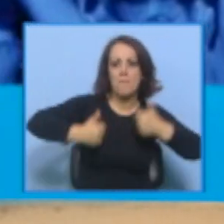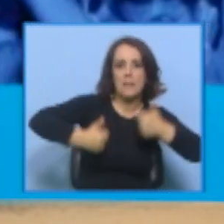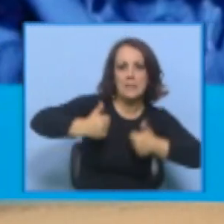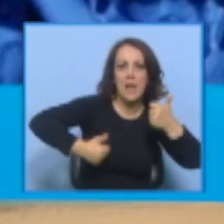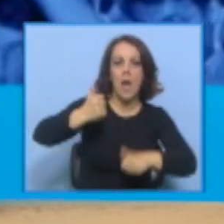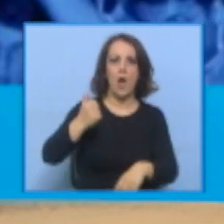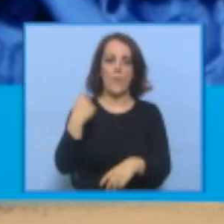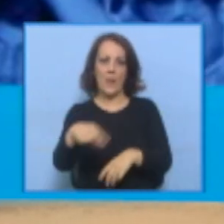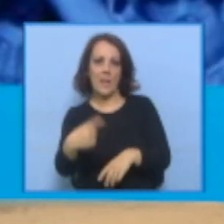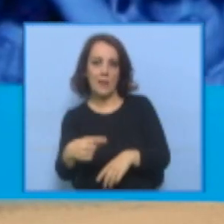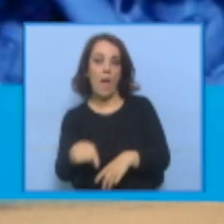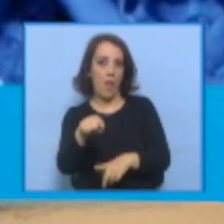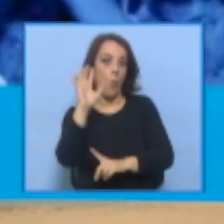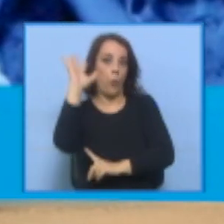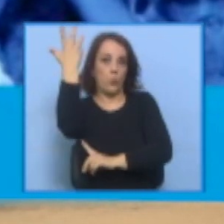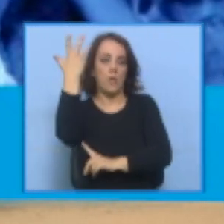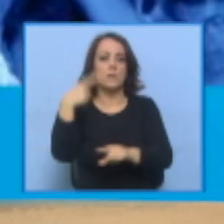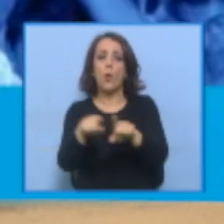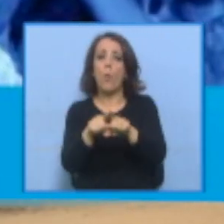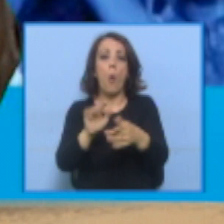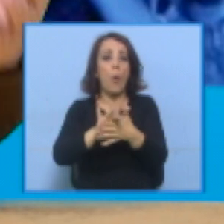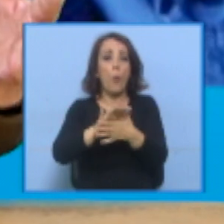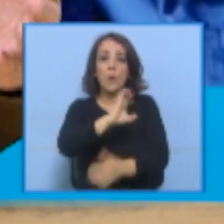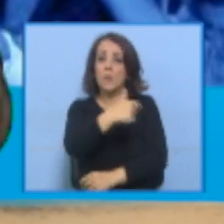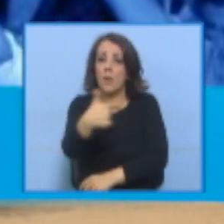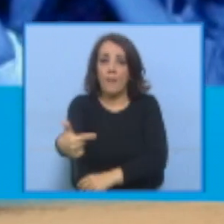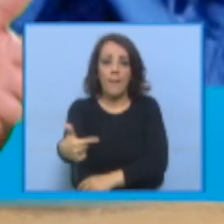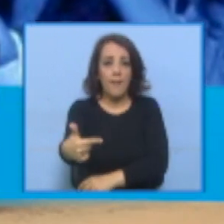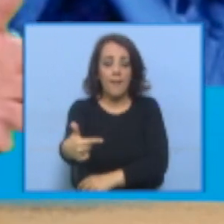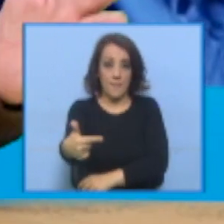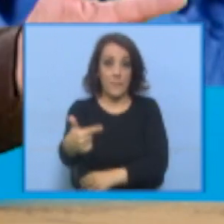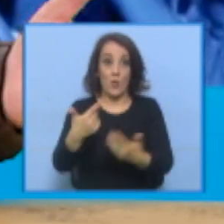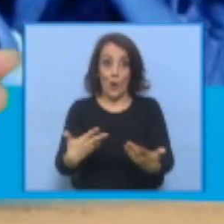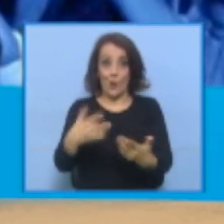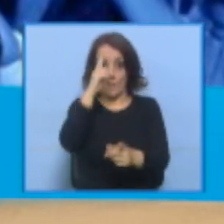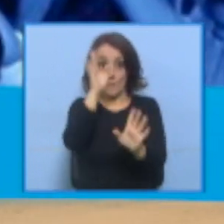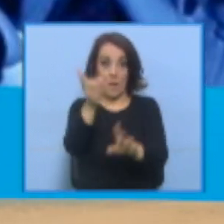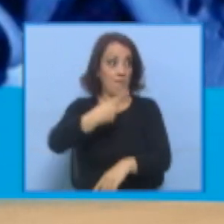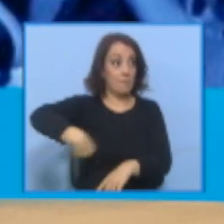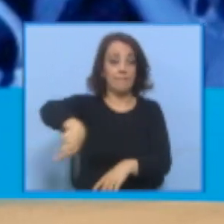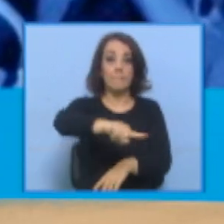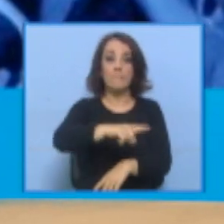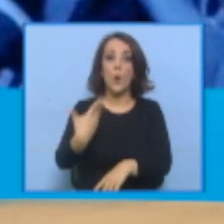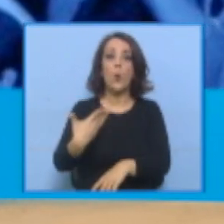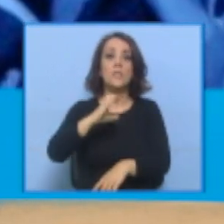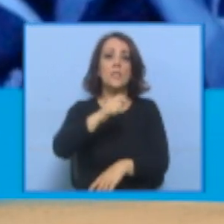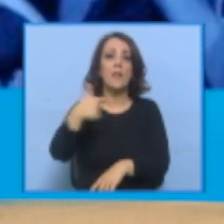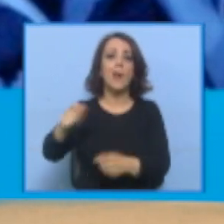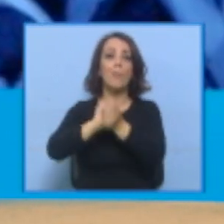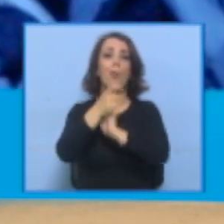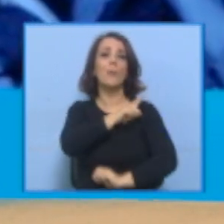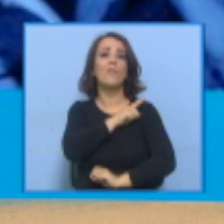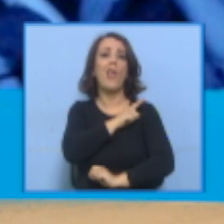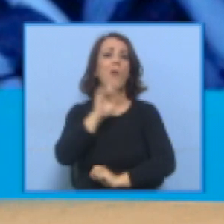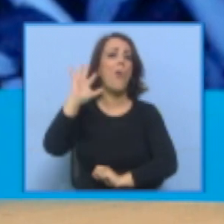barato, e acontece. Como acontece com os Correios, e que hoje sabemos quais são as condições em que estão os Correios depois de terem sido